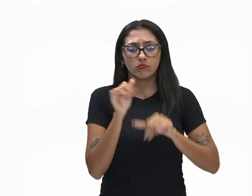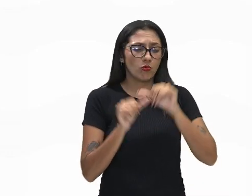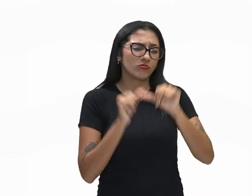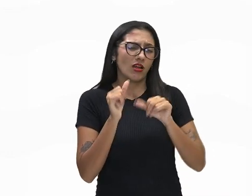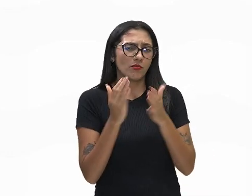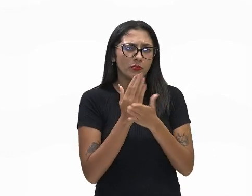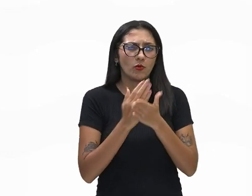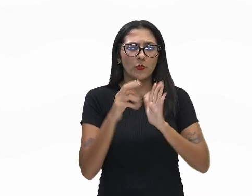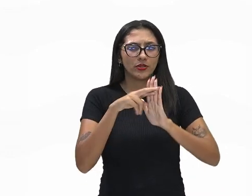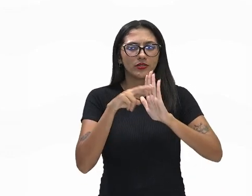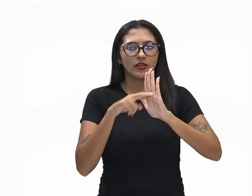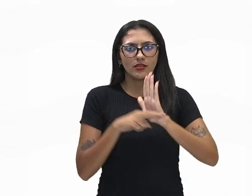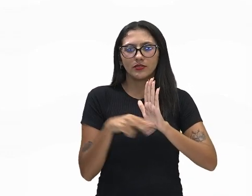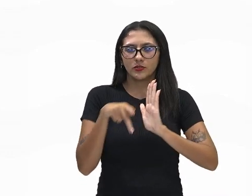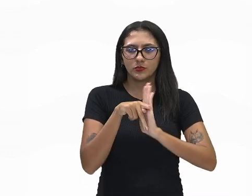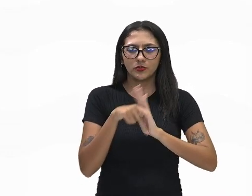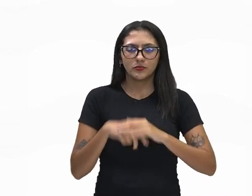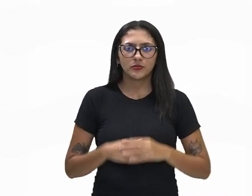né, do jogo.